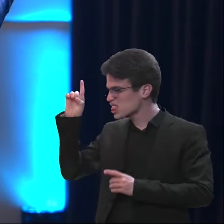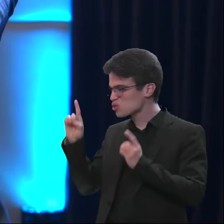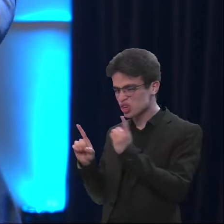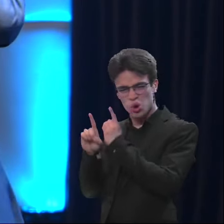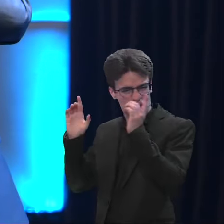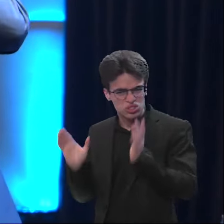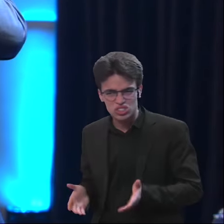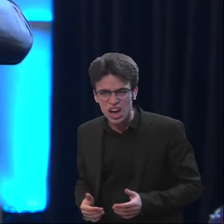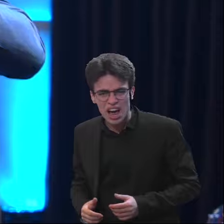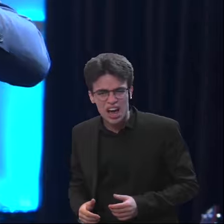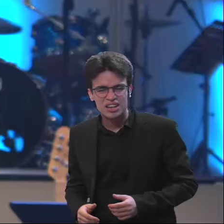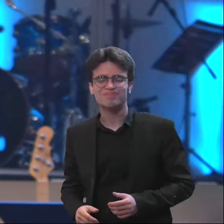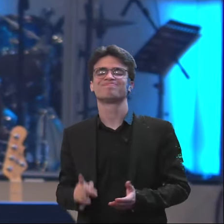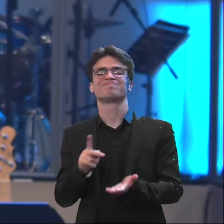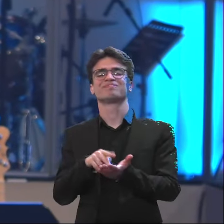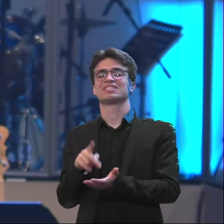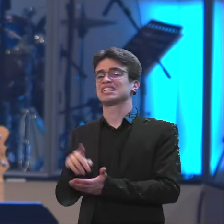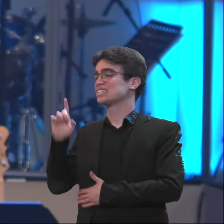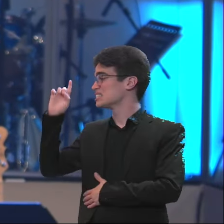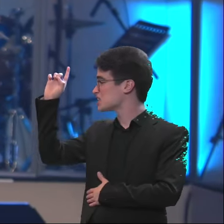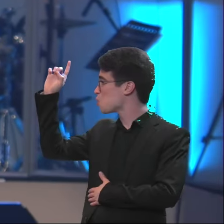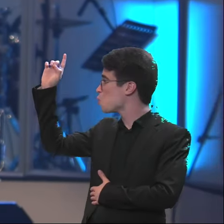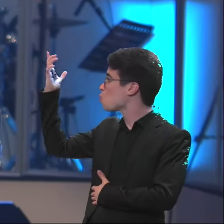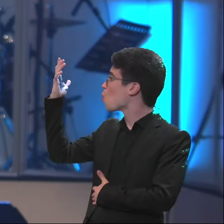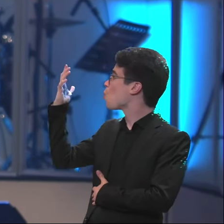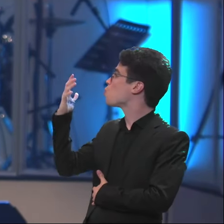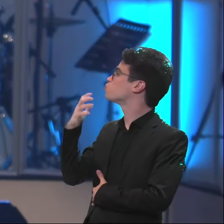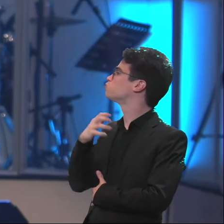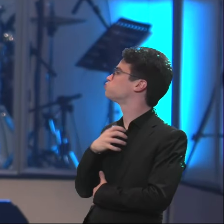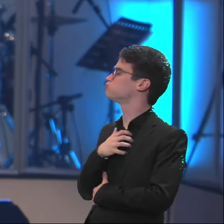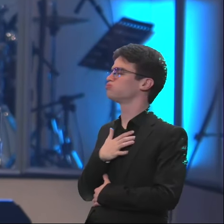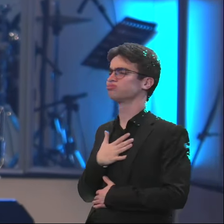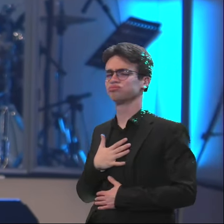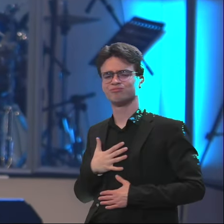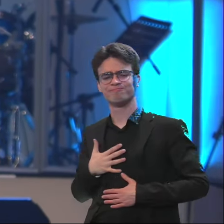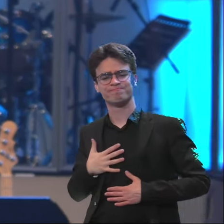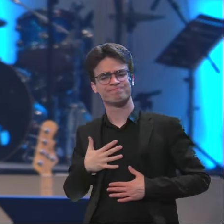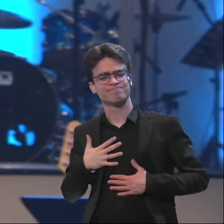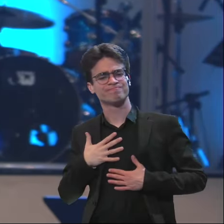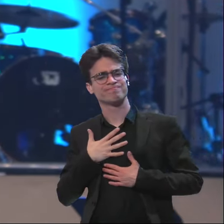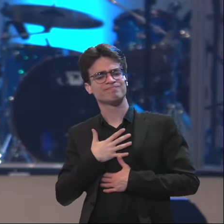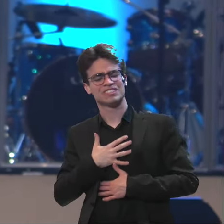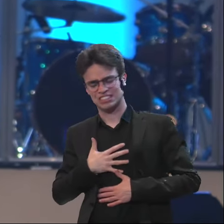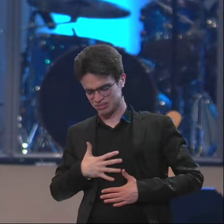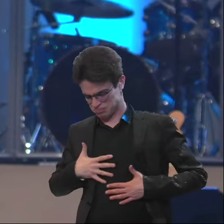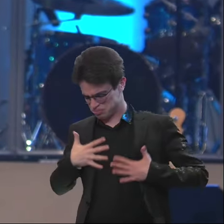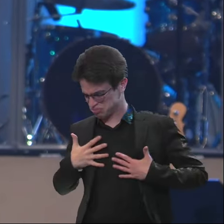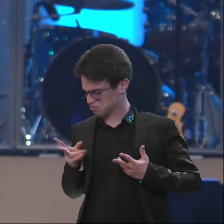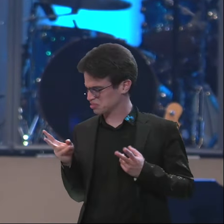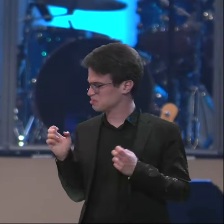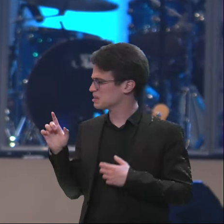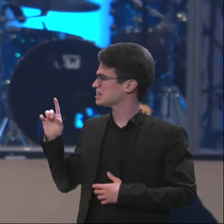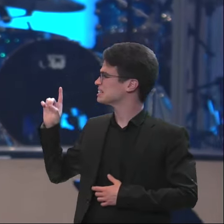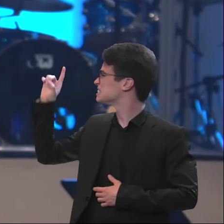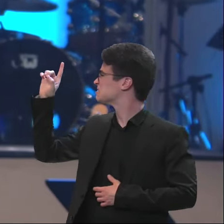Sabe, quando a presença de Deus é revelada e nós sentimos a grandeza do